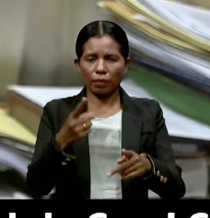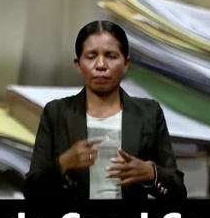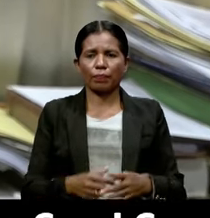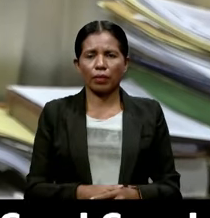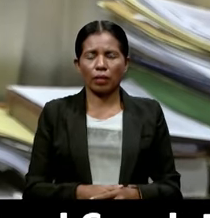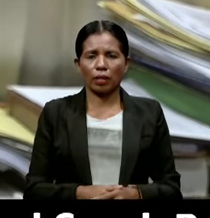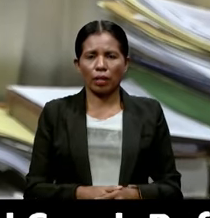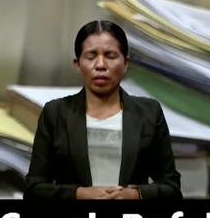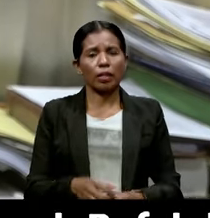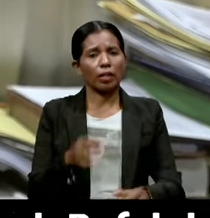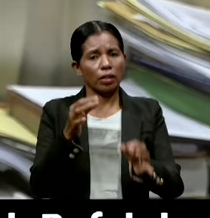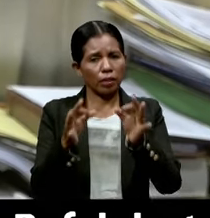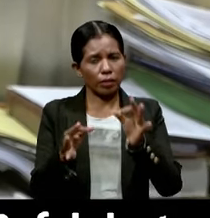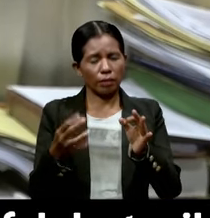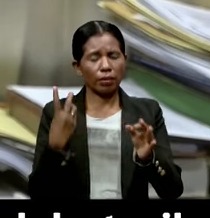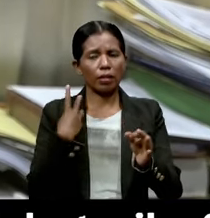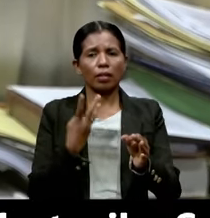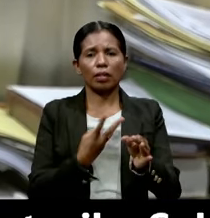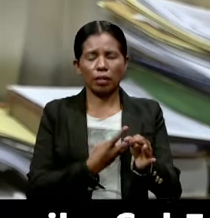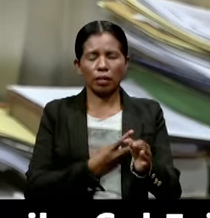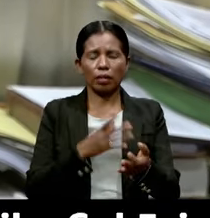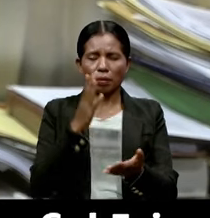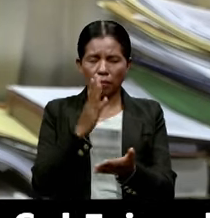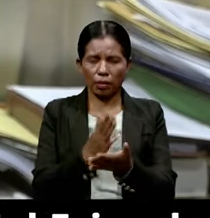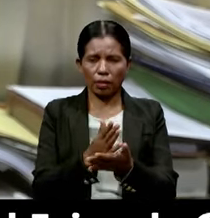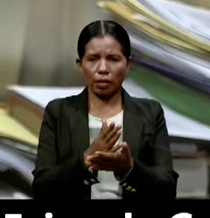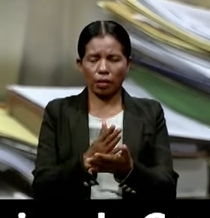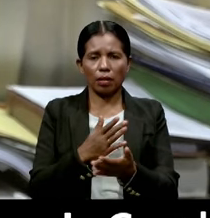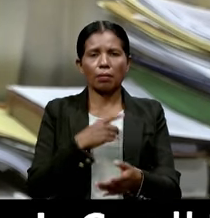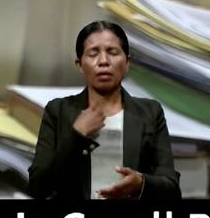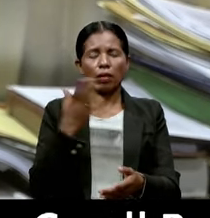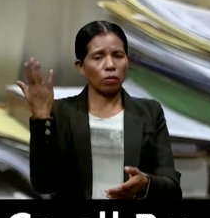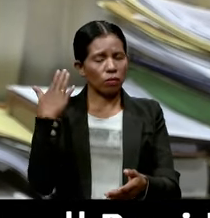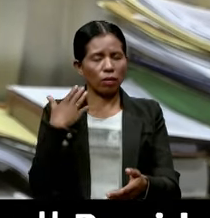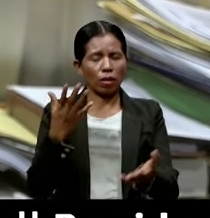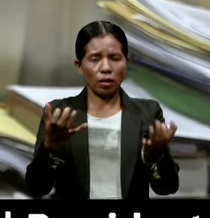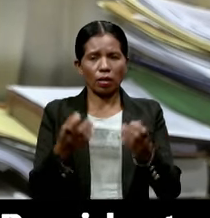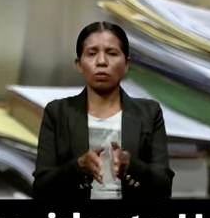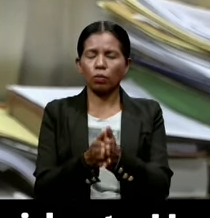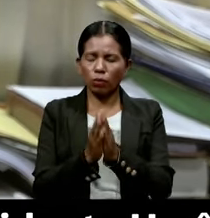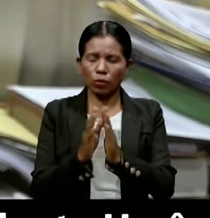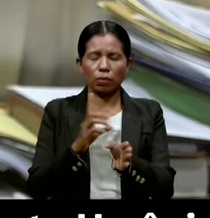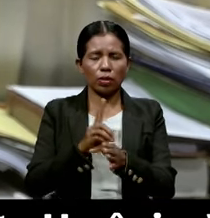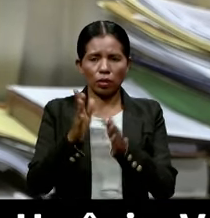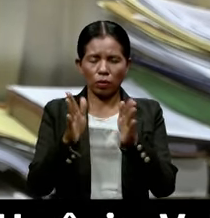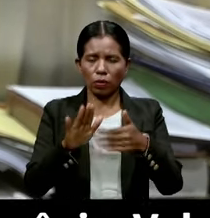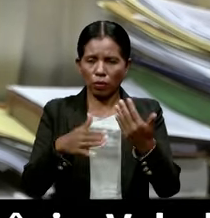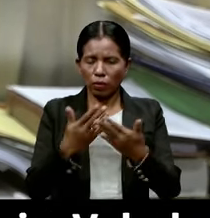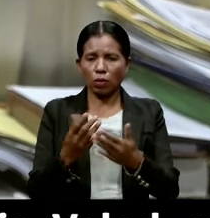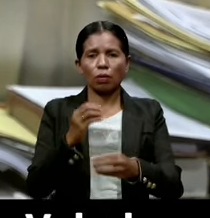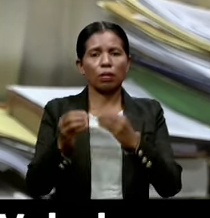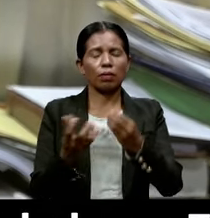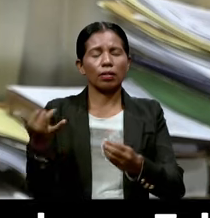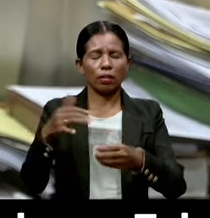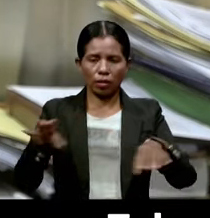se ita para haunia ida nem mga mulu kakar keta musi dirigen sira kon masir na profesionalismo ya